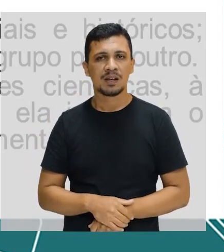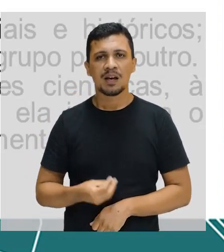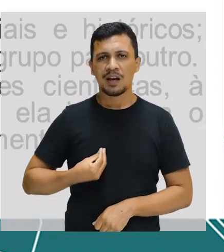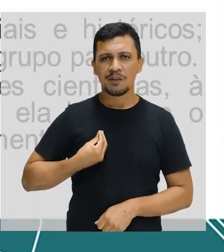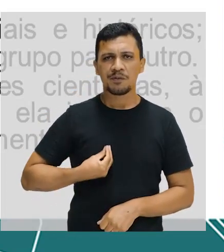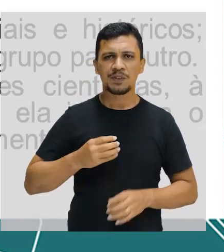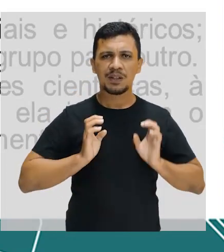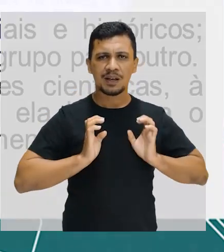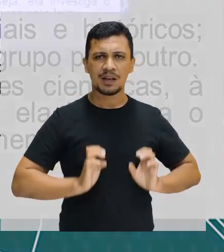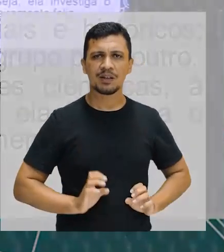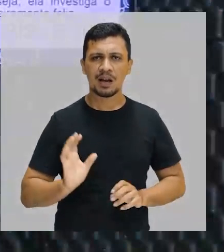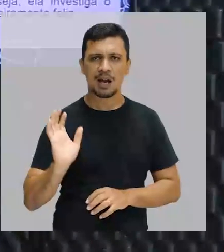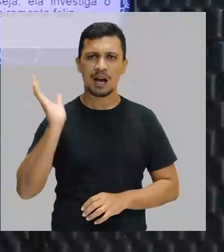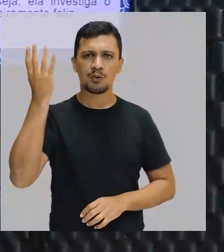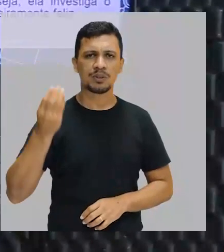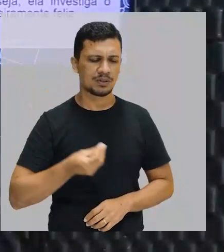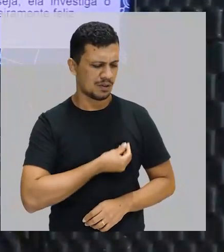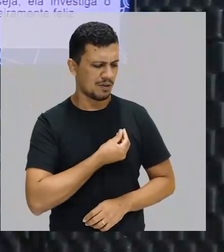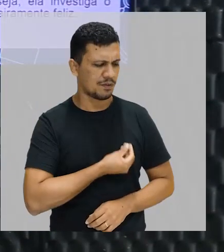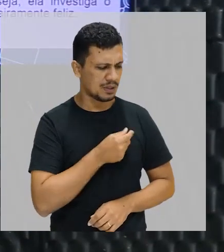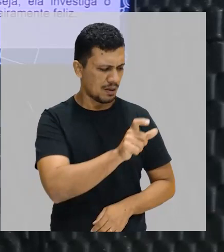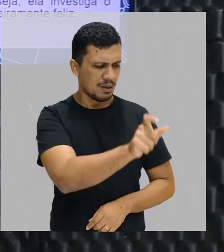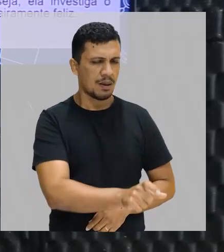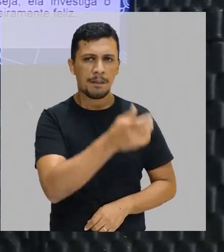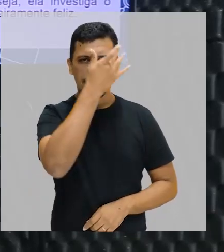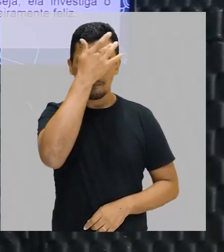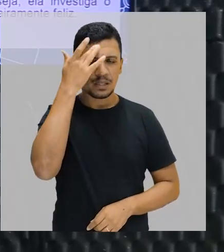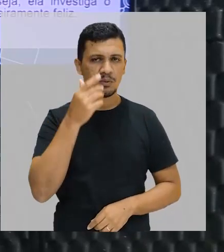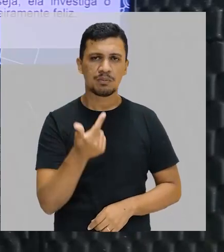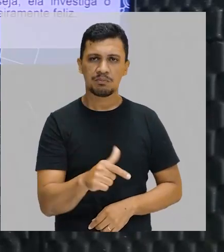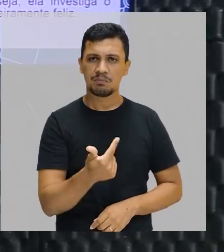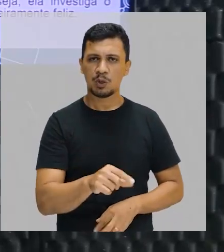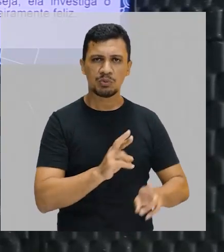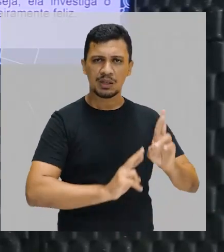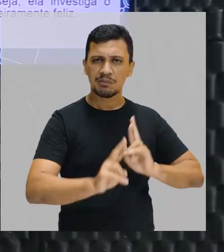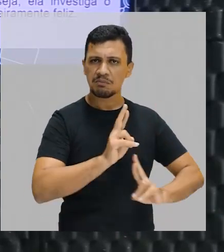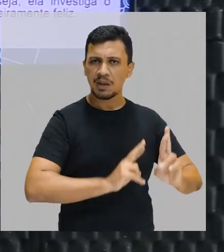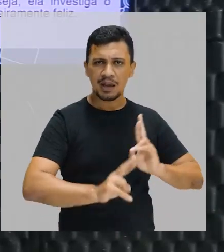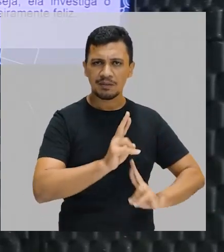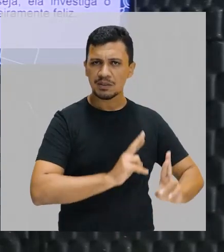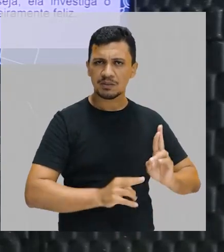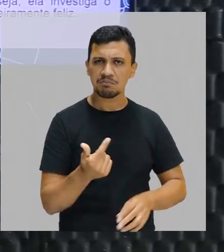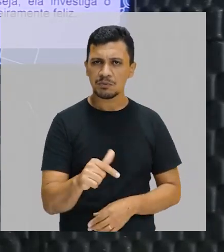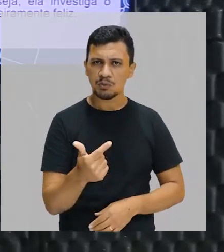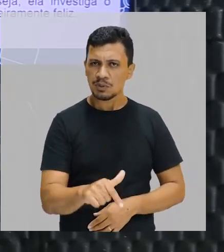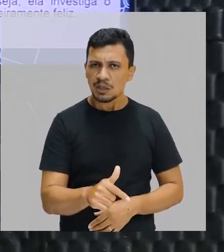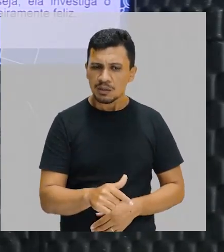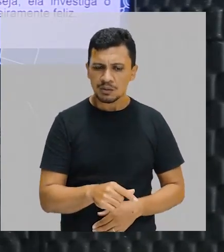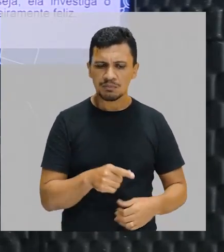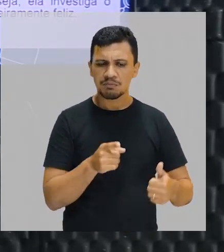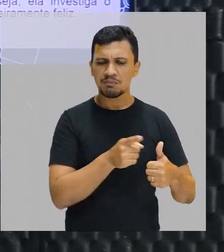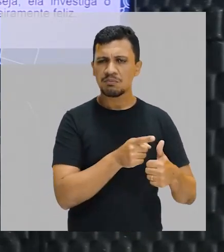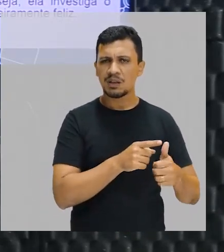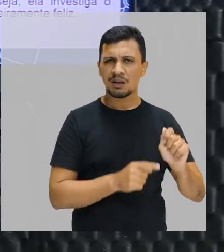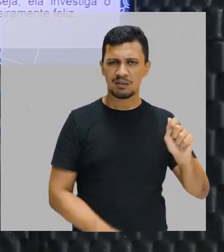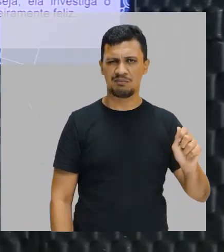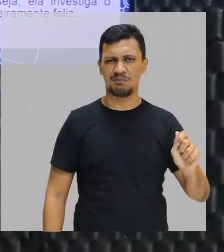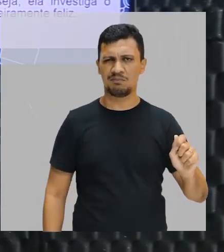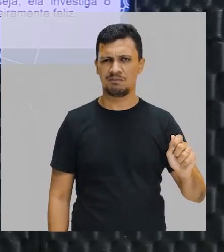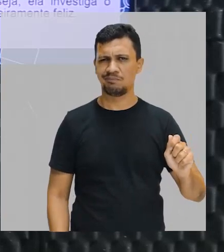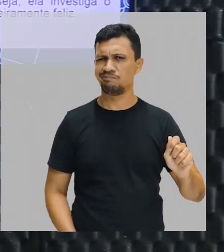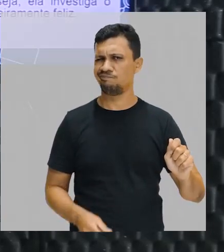ética realiza-se no modo de viver daqueles indivíduos que não mantêm relações interpessoais? Não, gente. As relações interpessoais